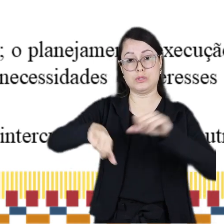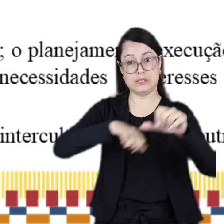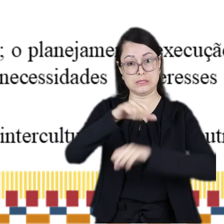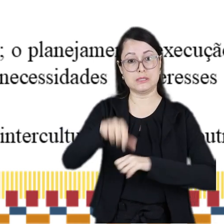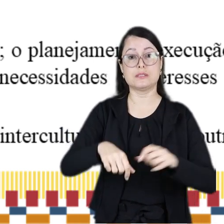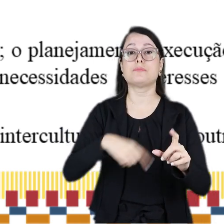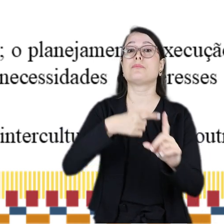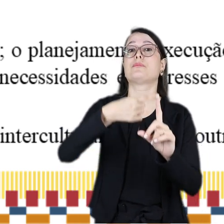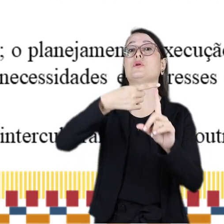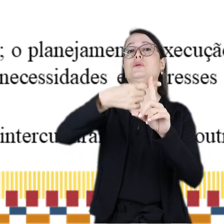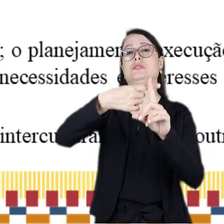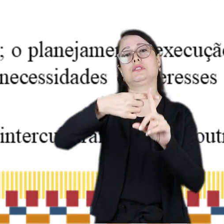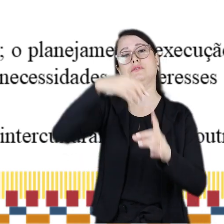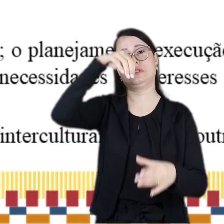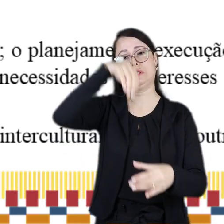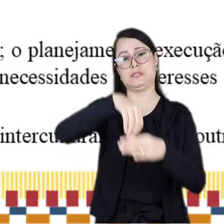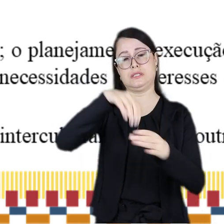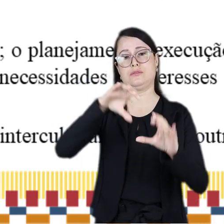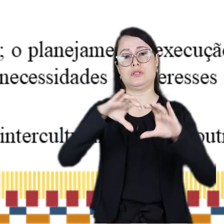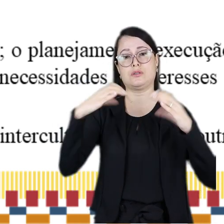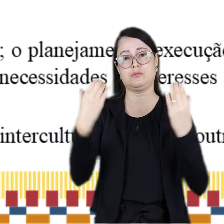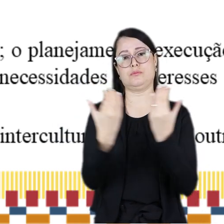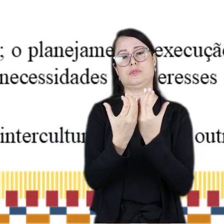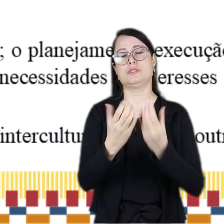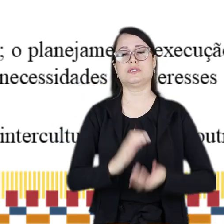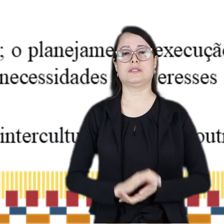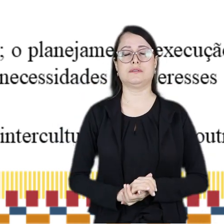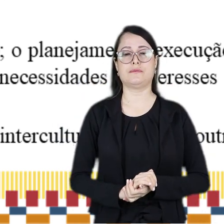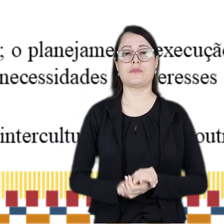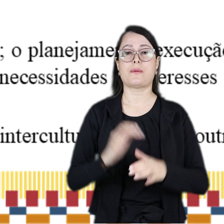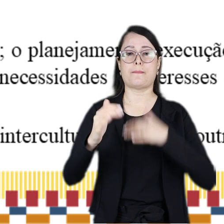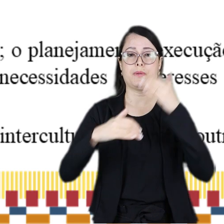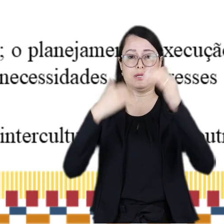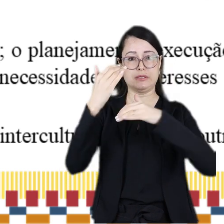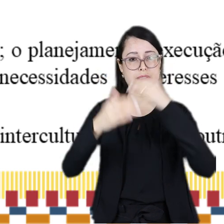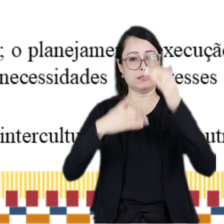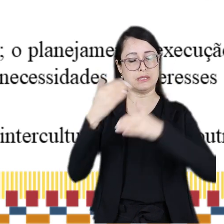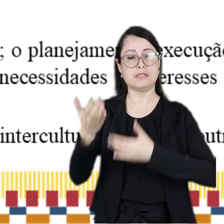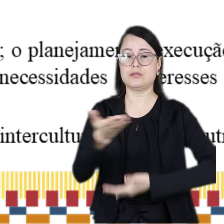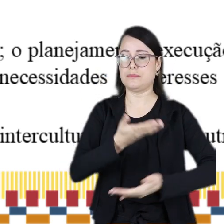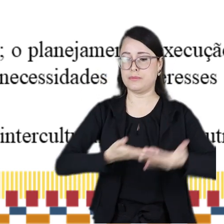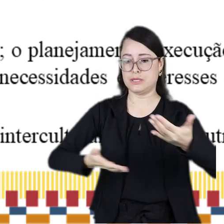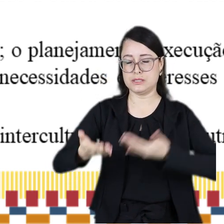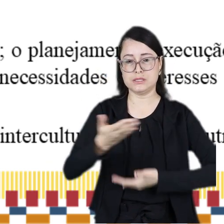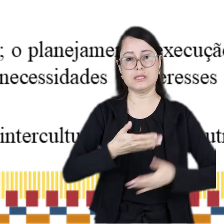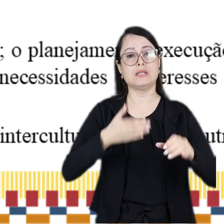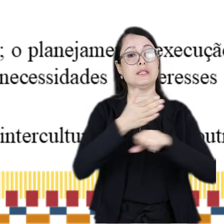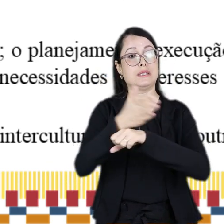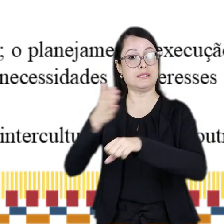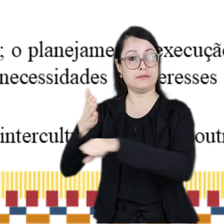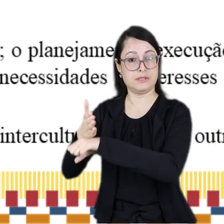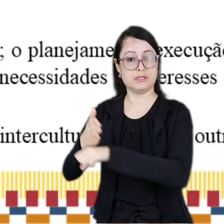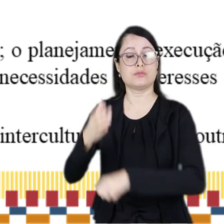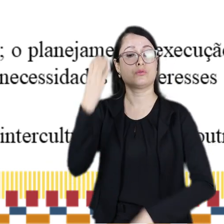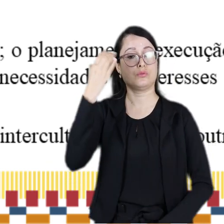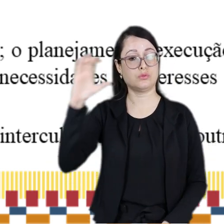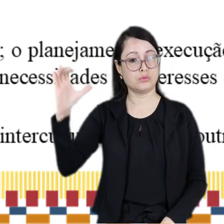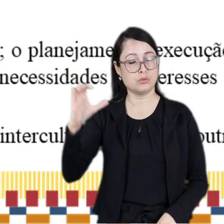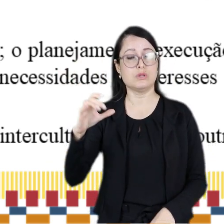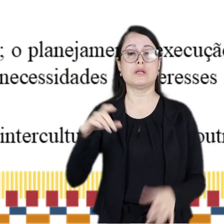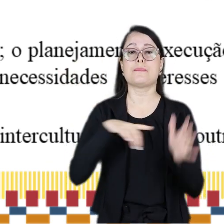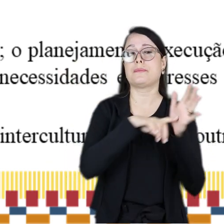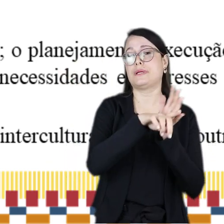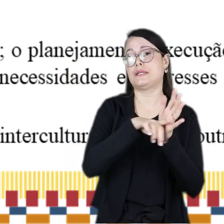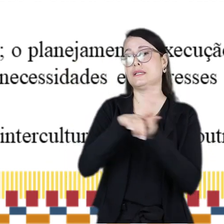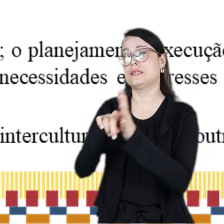Então, aqui nos processos do eixo de mediação e intervenção cultural, né? A gente vai partir de diagnósticos da realidade,